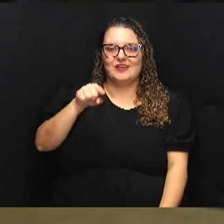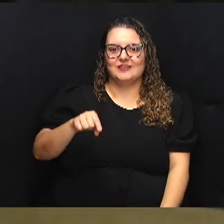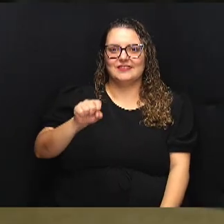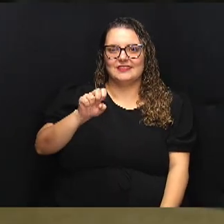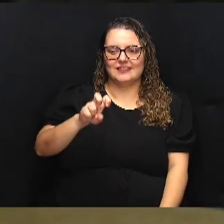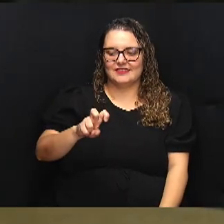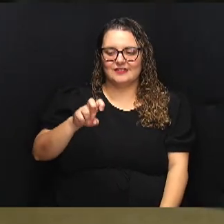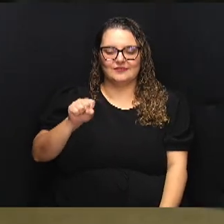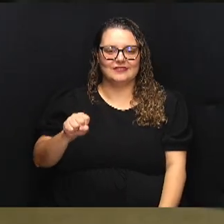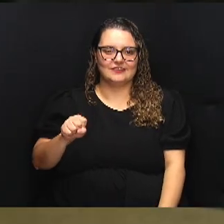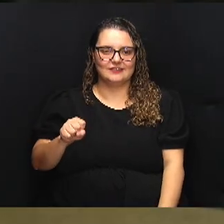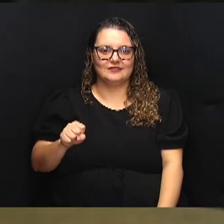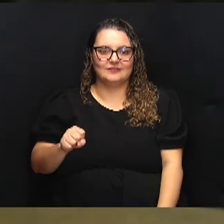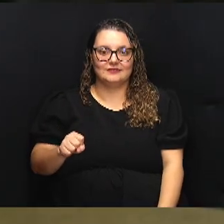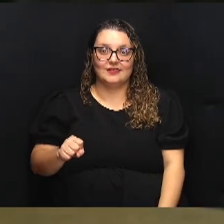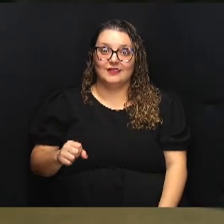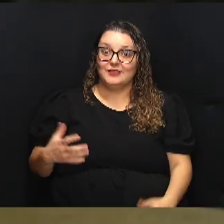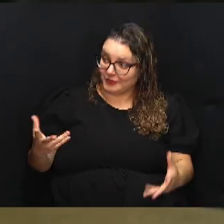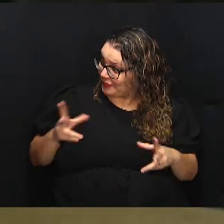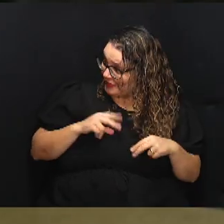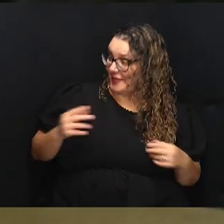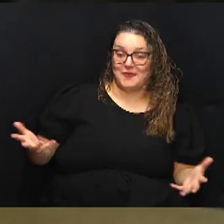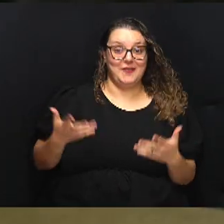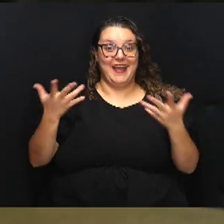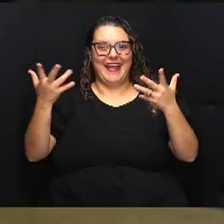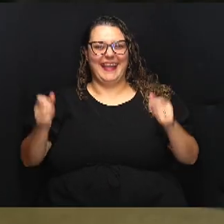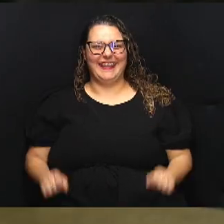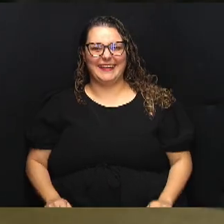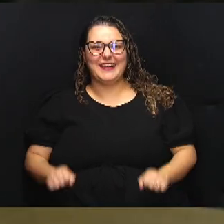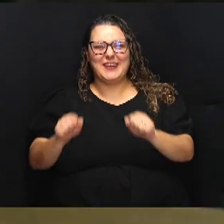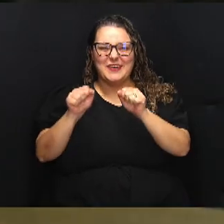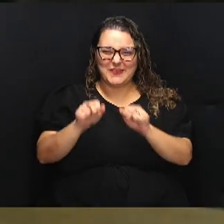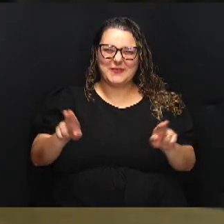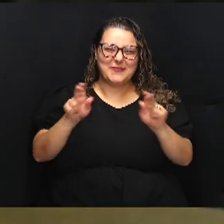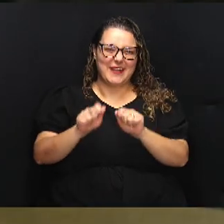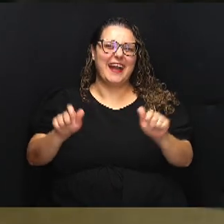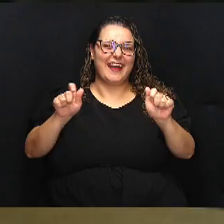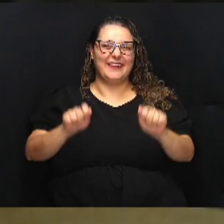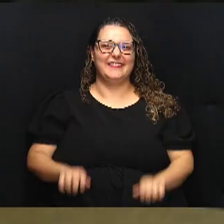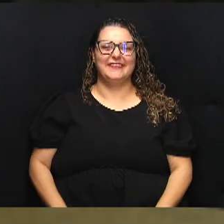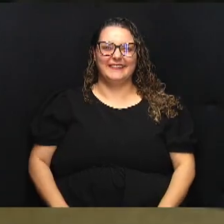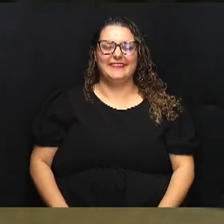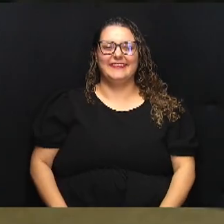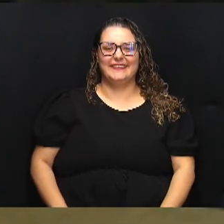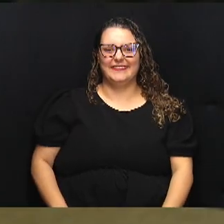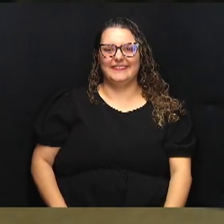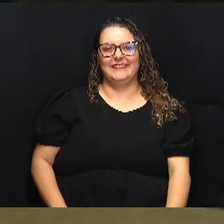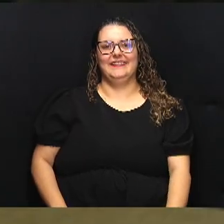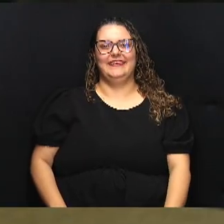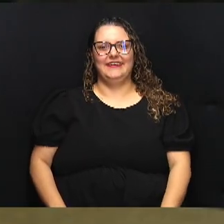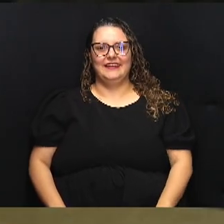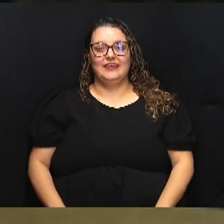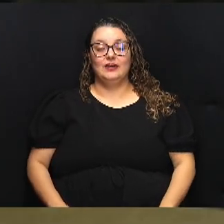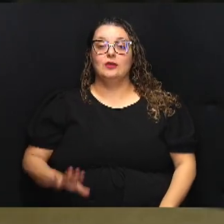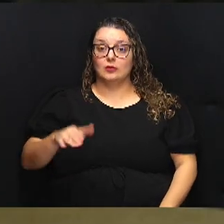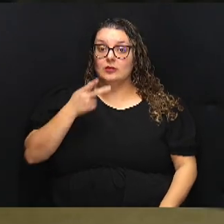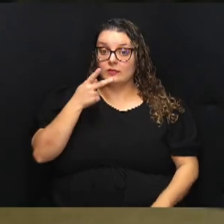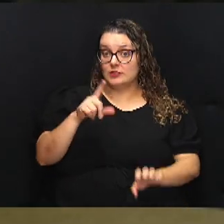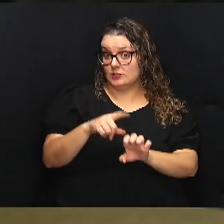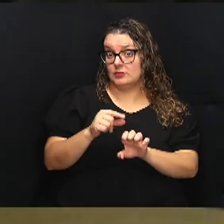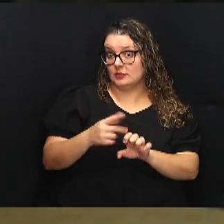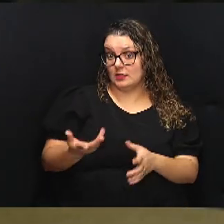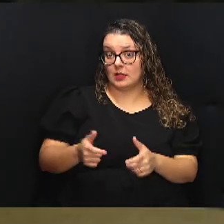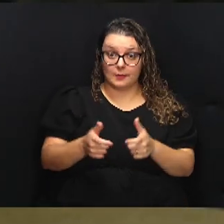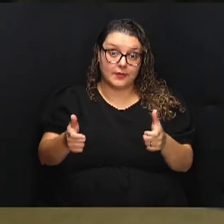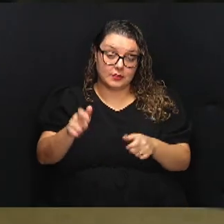8h58. Nossa, hoje eu tô muito, né, uau! Que bom. É, isso é muito bom, gente, porque quando a gente fala em empreendedorismo é assim, a maioria